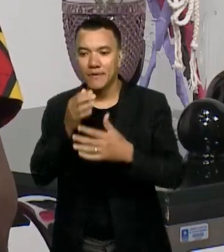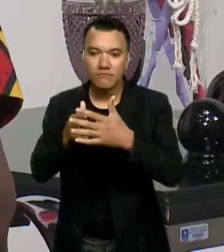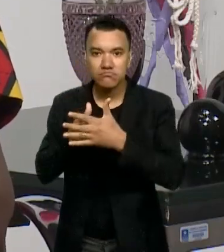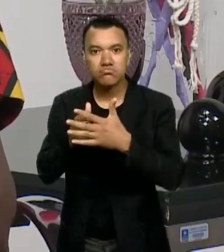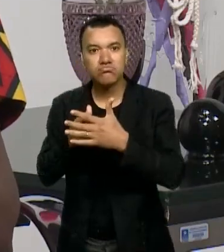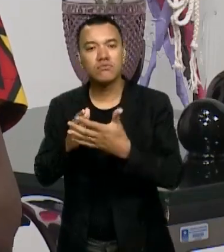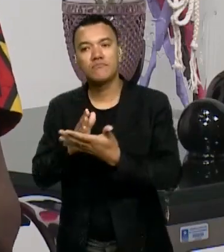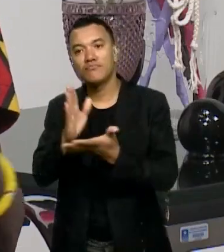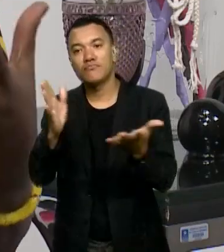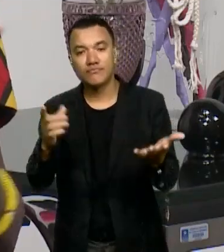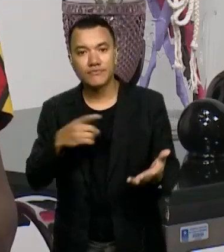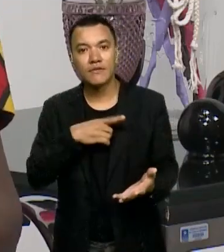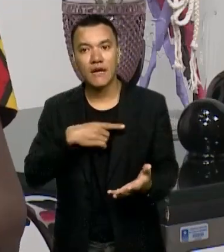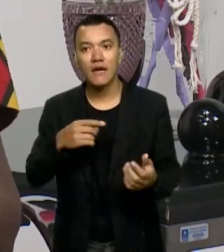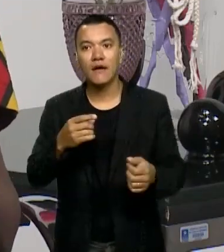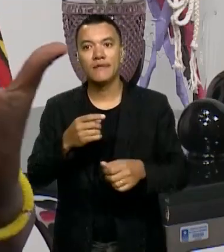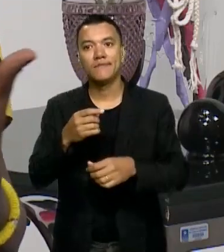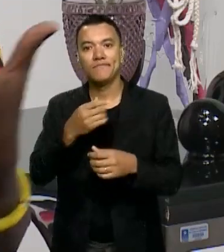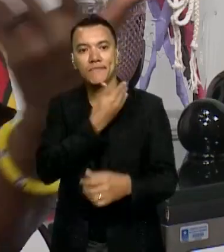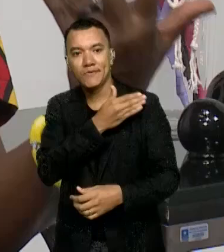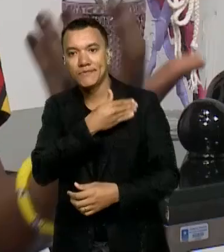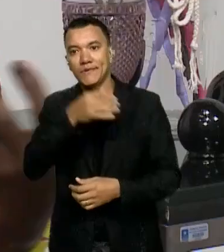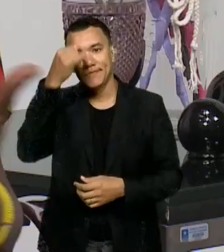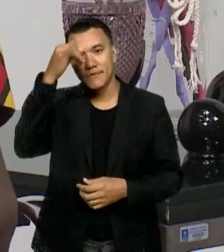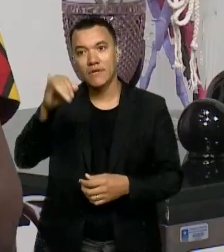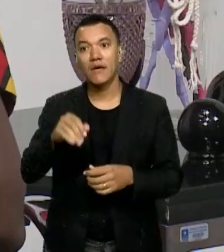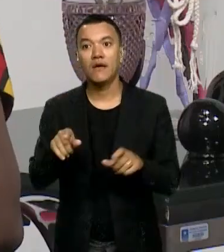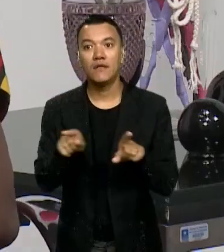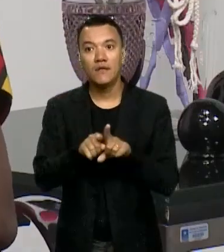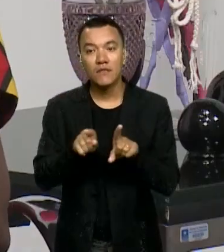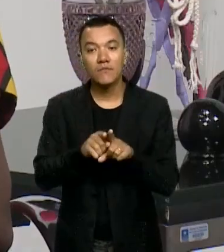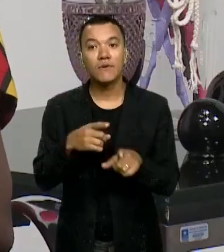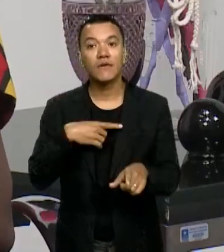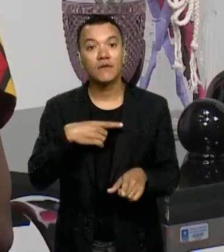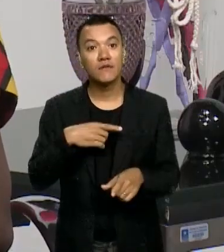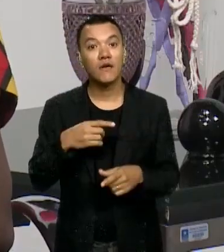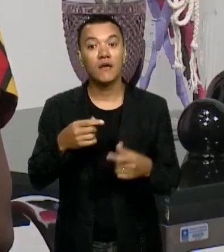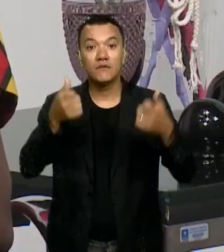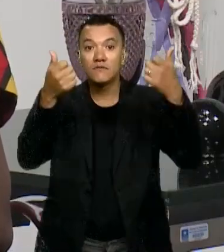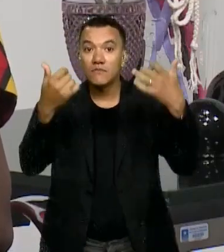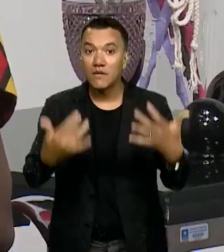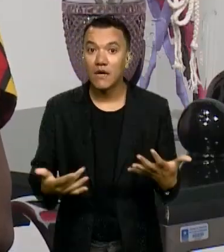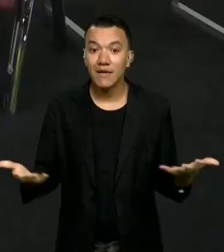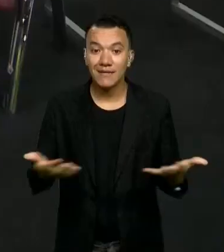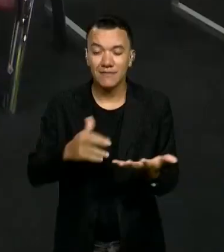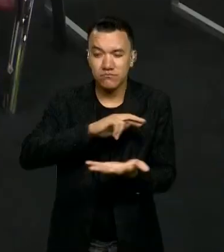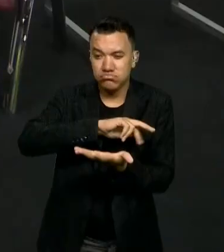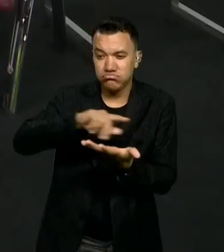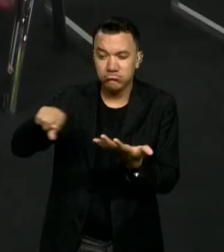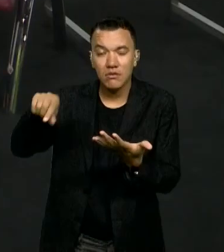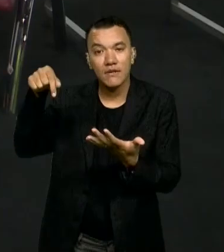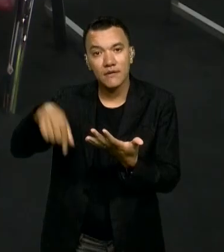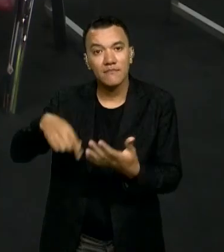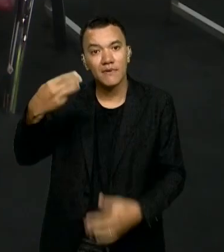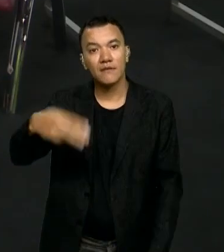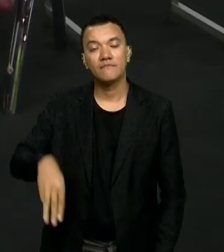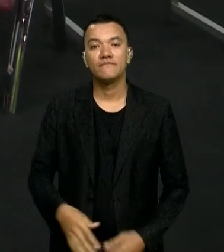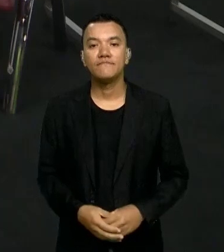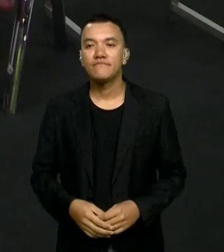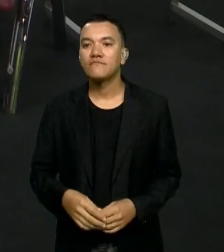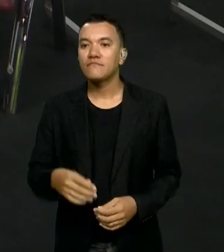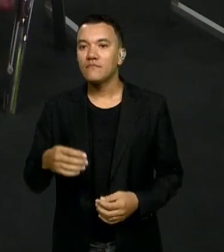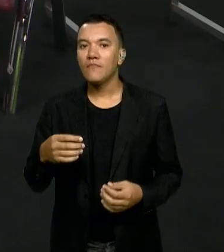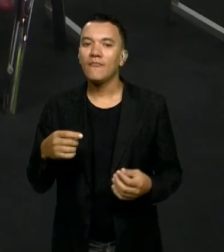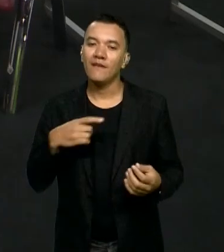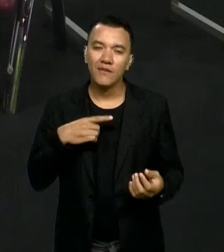com preconceito e falar um pouco do que é essa diversidade que nós temos no Maranhão. Então, assim, é um trabalho de parceria, assim, uma